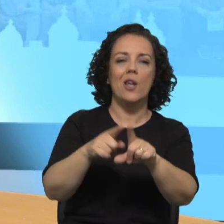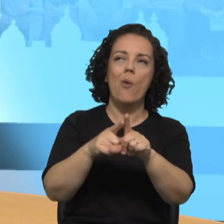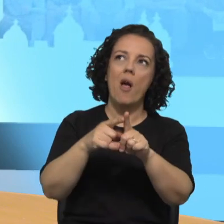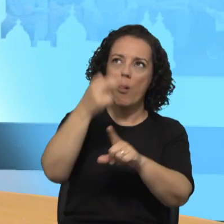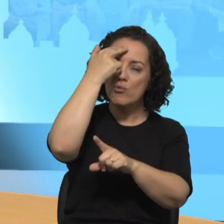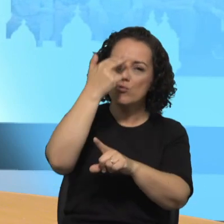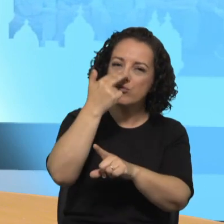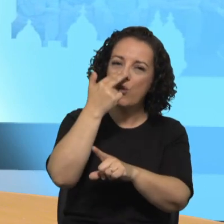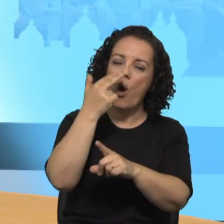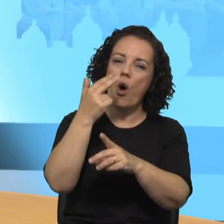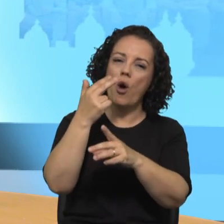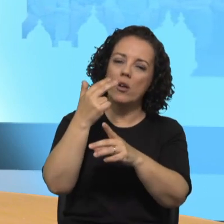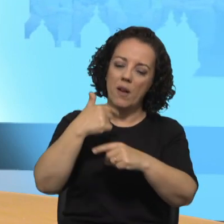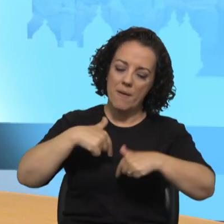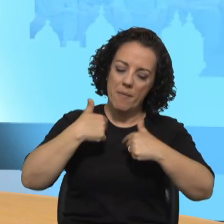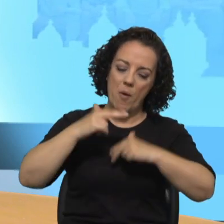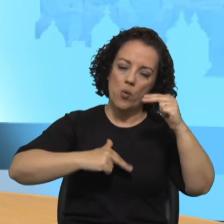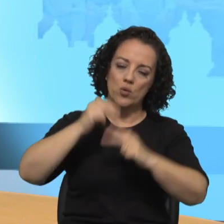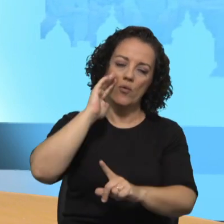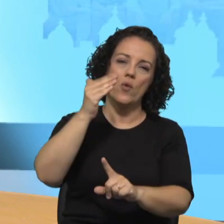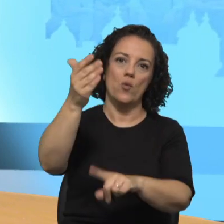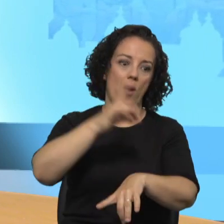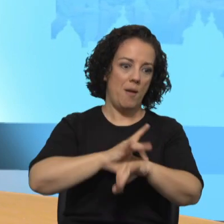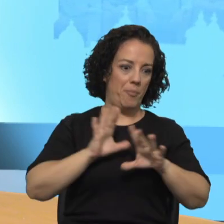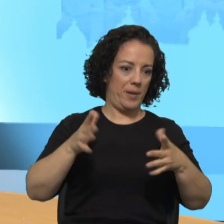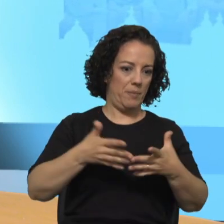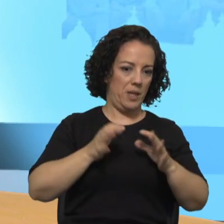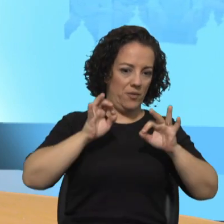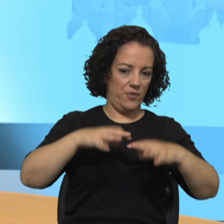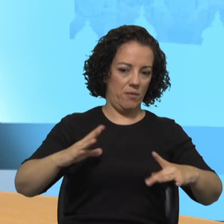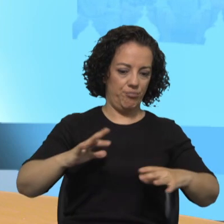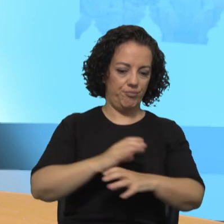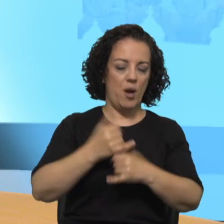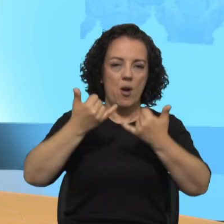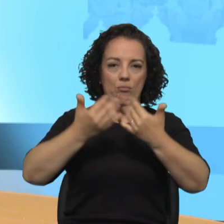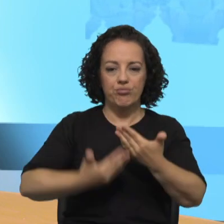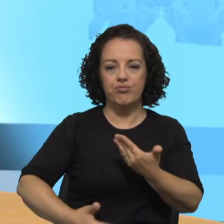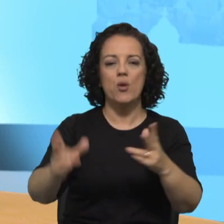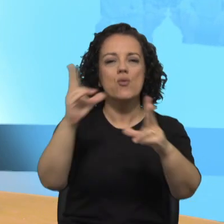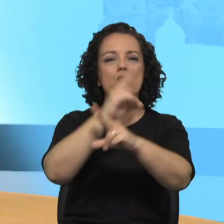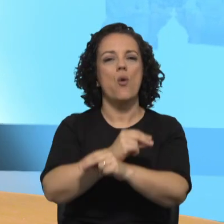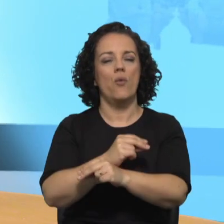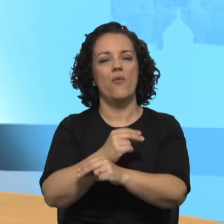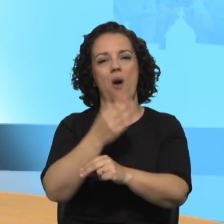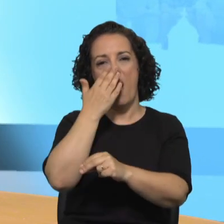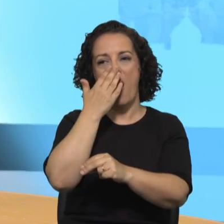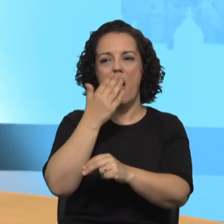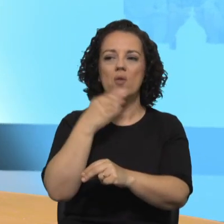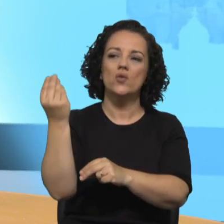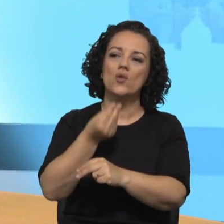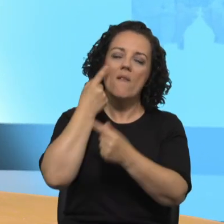história, e depois da pandemia, neste novo encontro, esse relançar da juventude no mundo que podemos